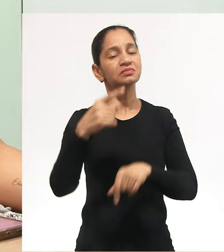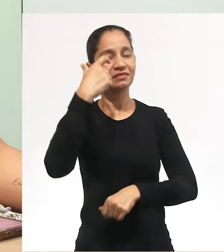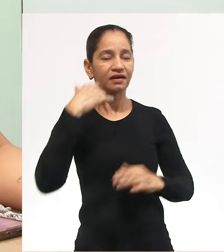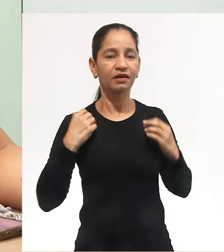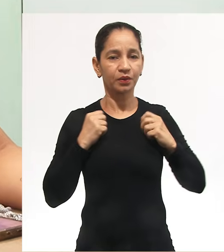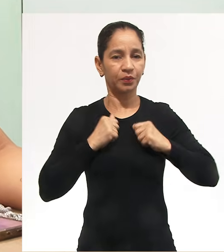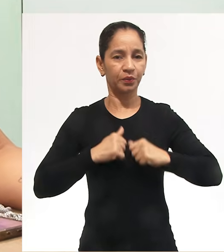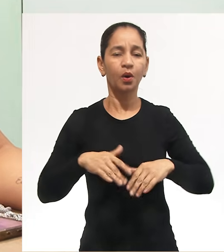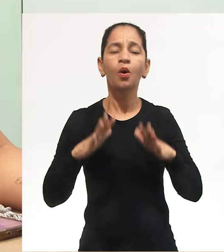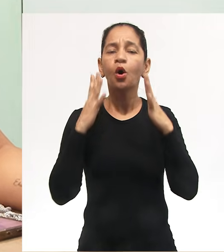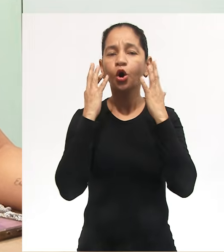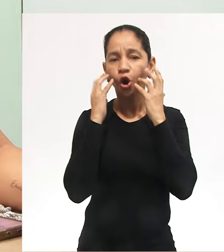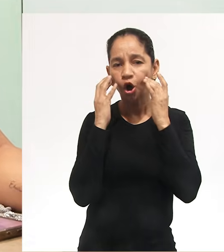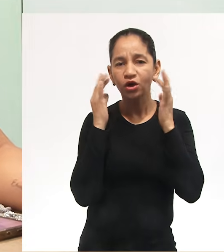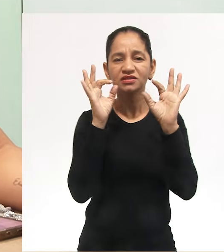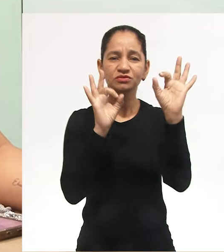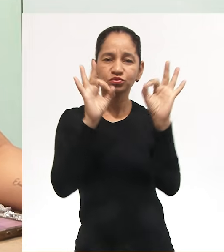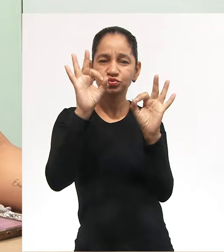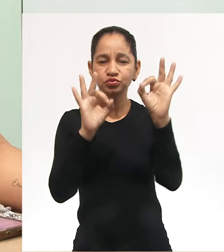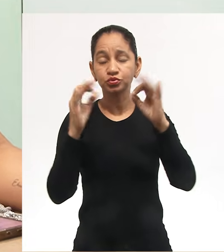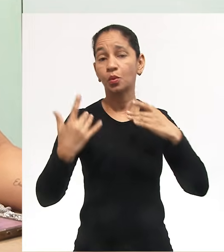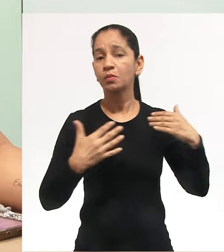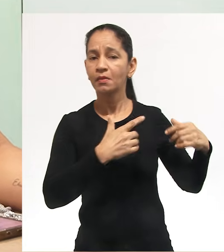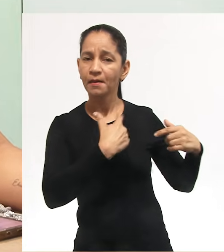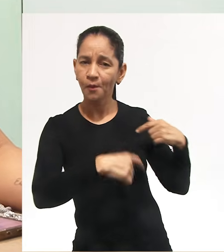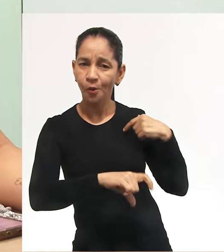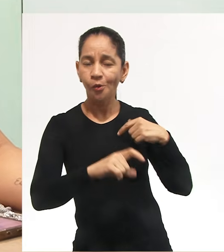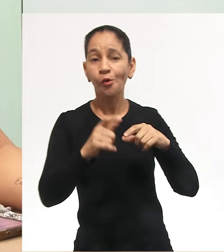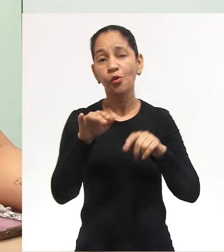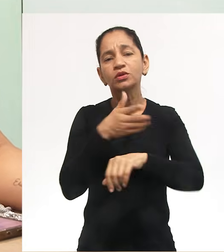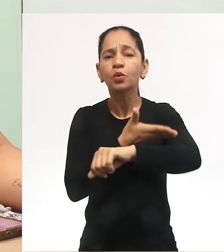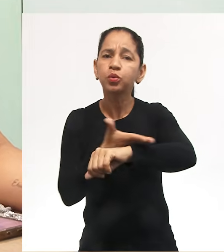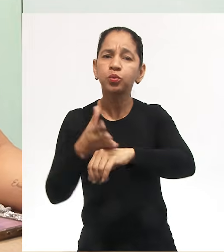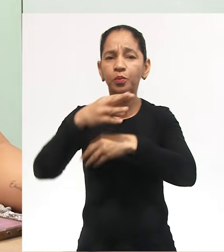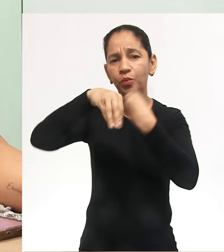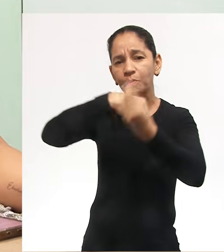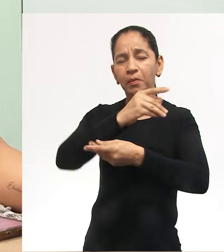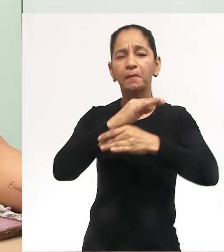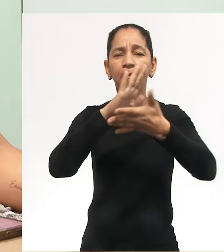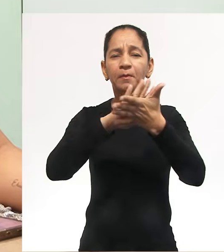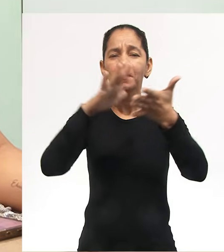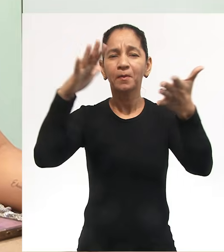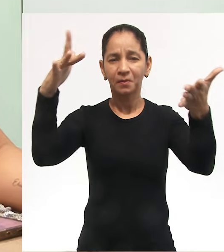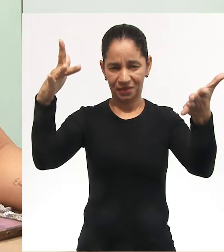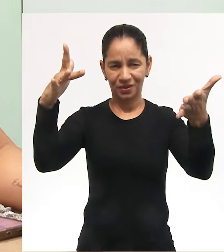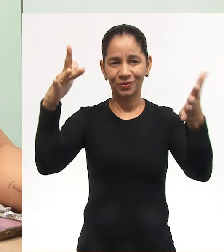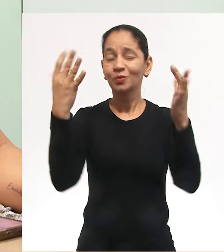Estou com um vestido rosé, e uma parte rosé e uma parte branca com brilho.